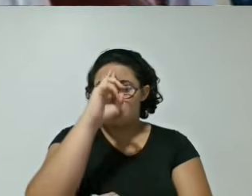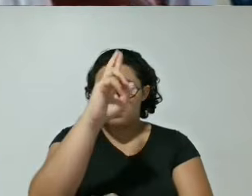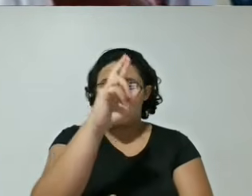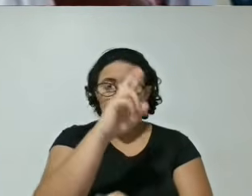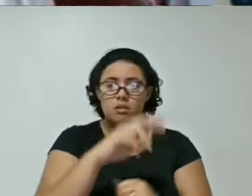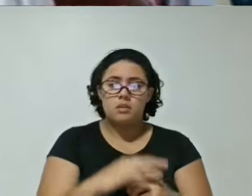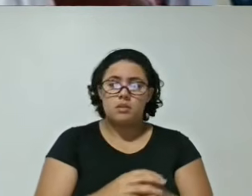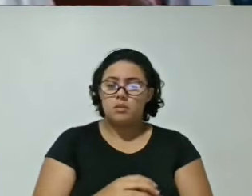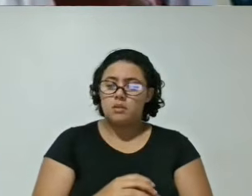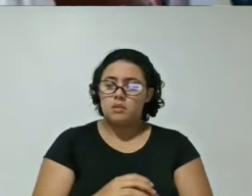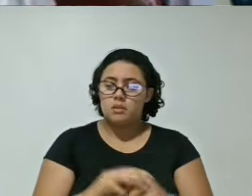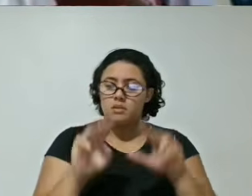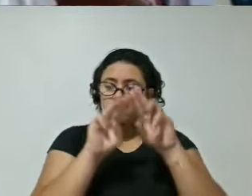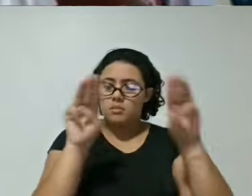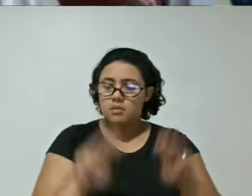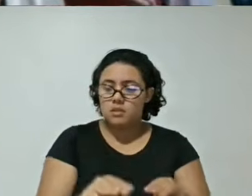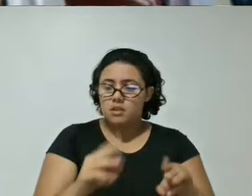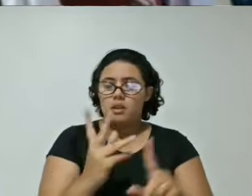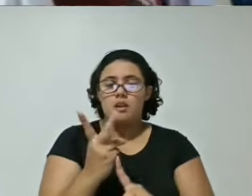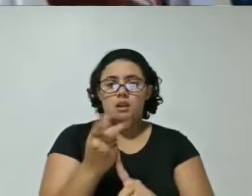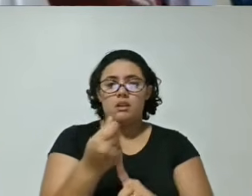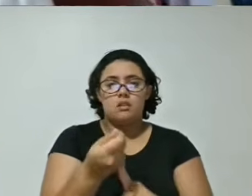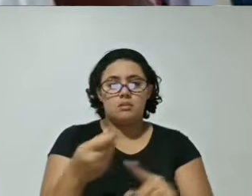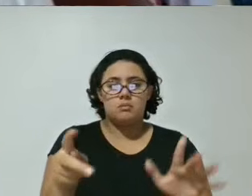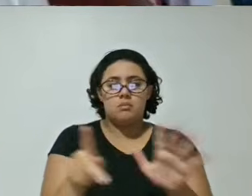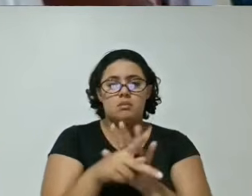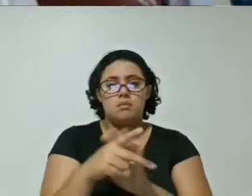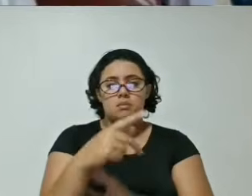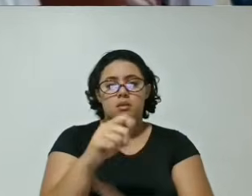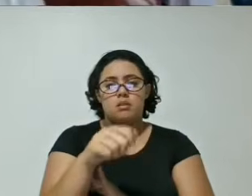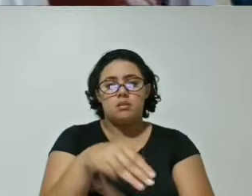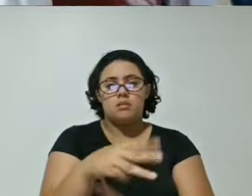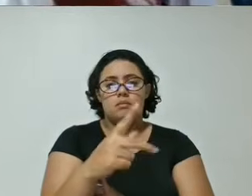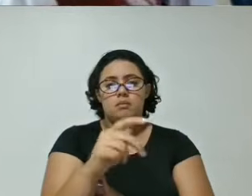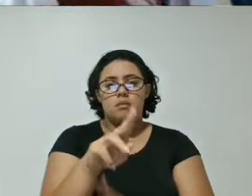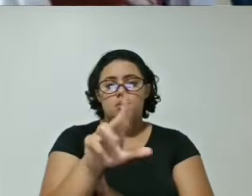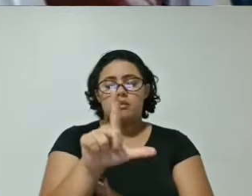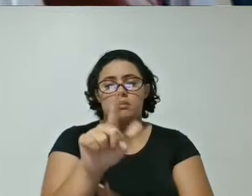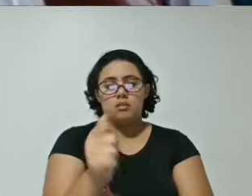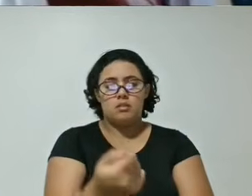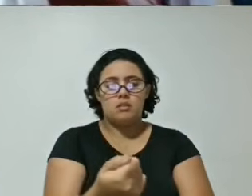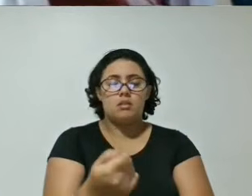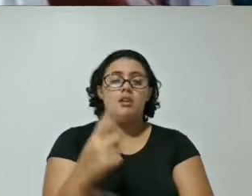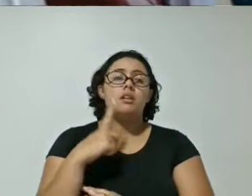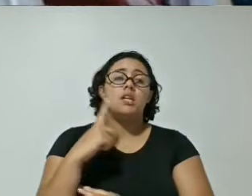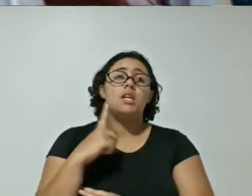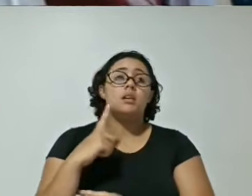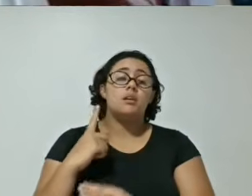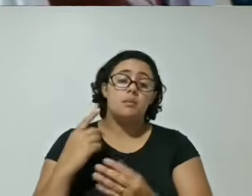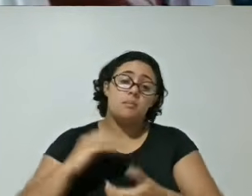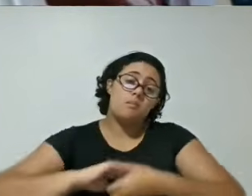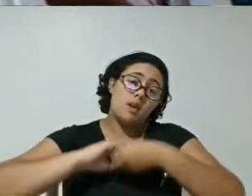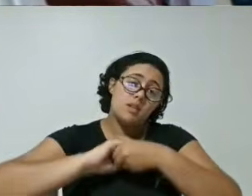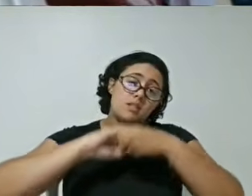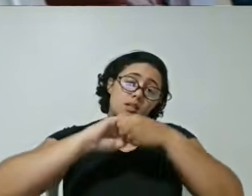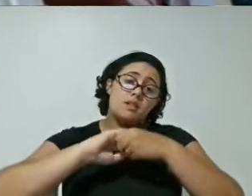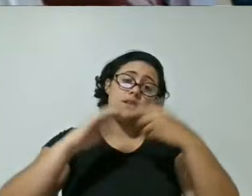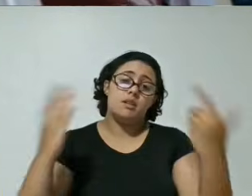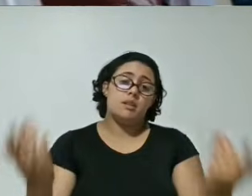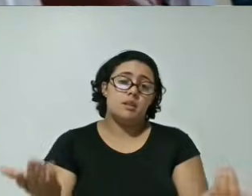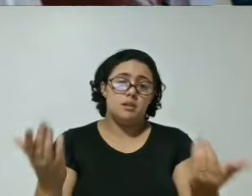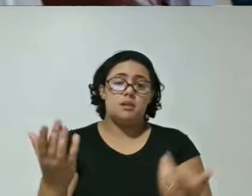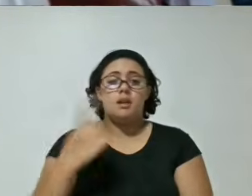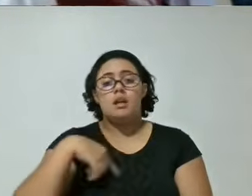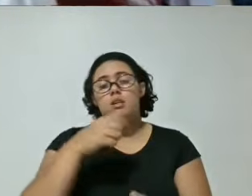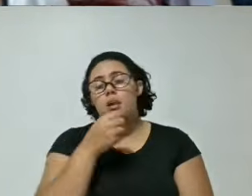Sim, maravilhosa. E nessa época tinha uma parceria muito bacana com o Centro Cultural ainda Interregional Lagoa do Nada, na gestão da Abild. E a gente fez uma entrevista